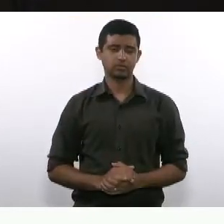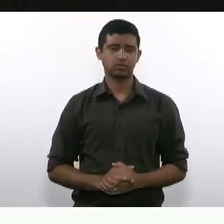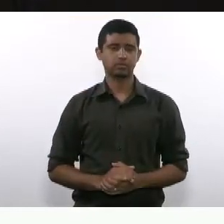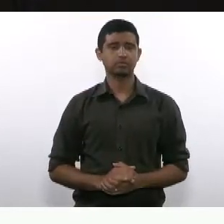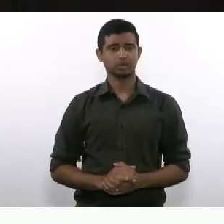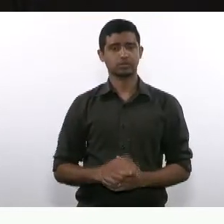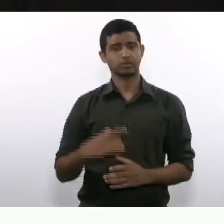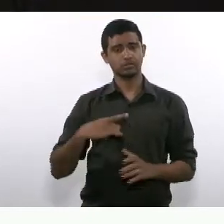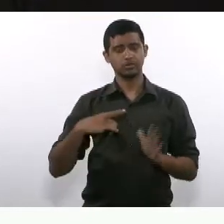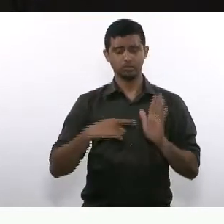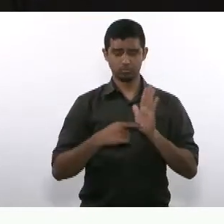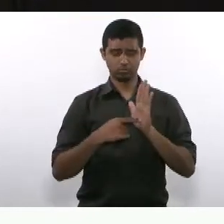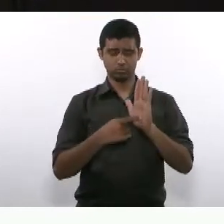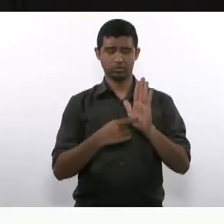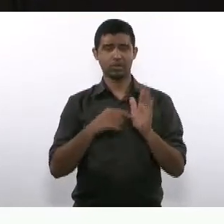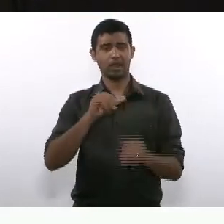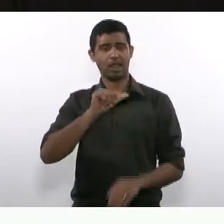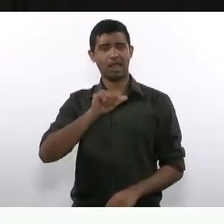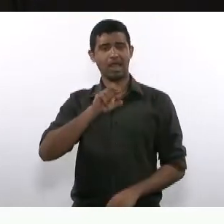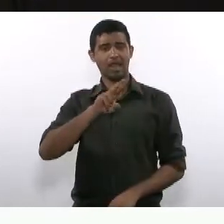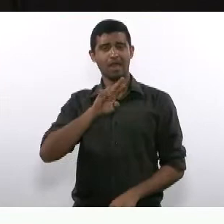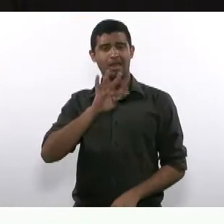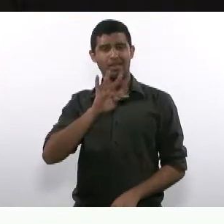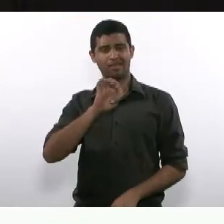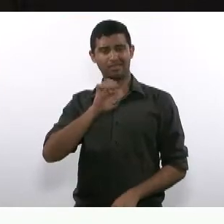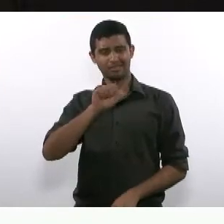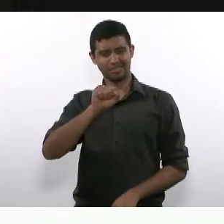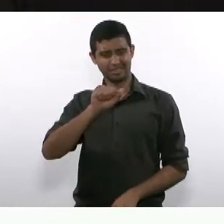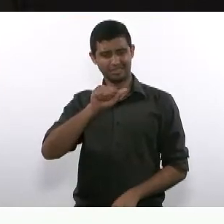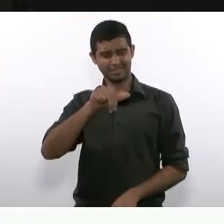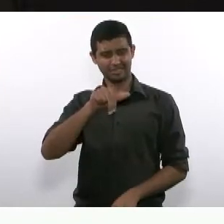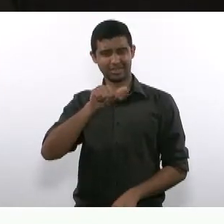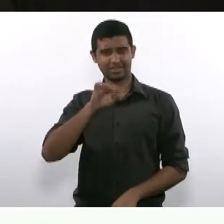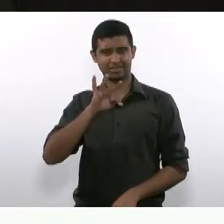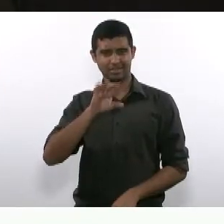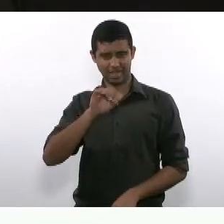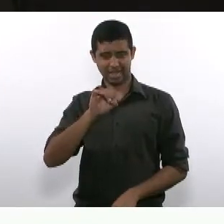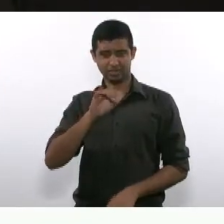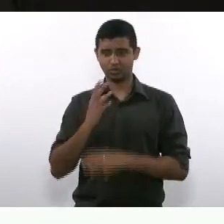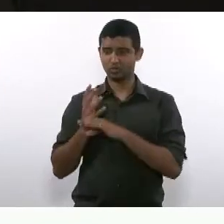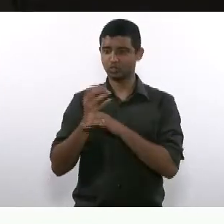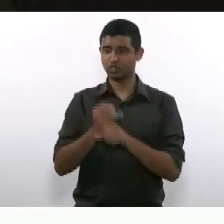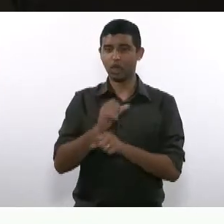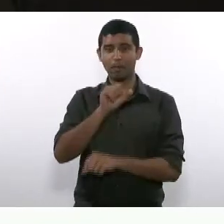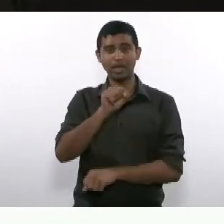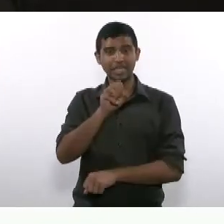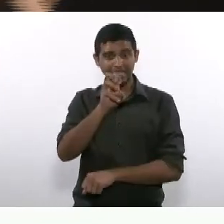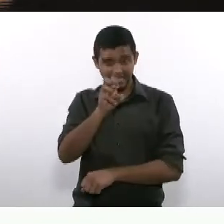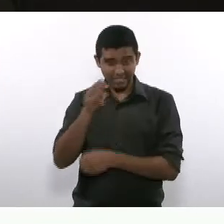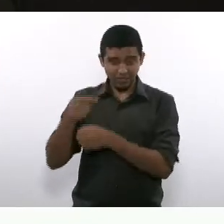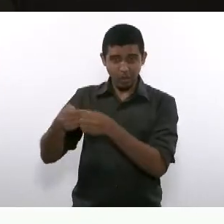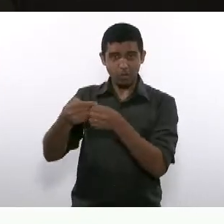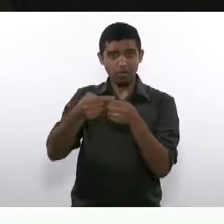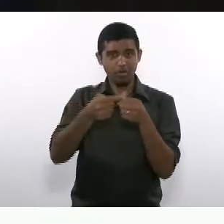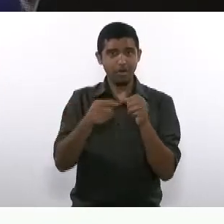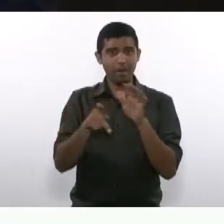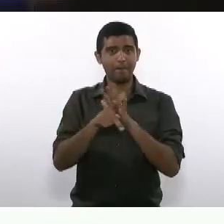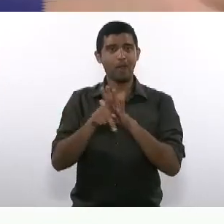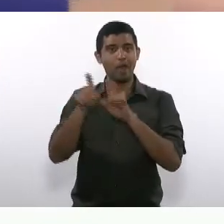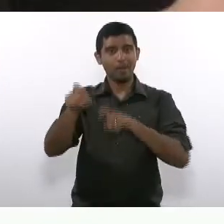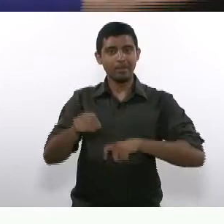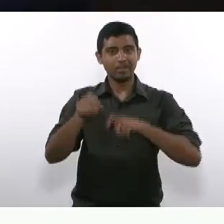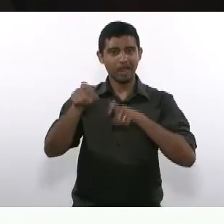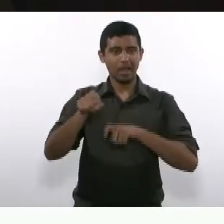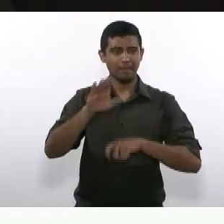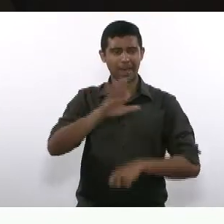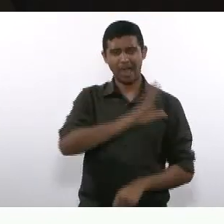exposição de artesanato, onde teve a participação de 85 municípios do interior. Quer dizer, aí, mas também não se vai para o